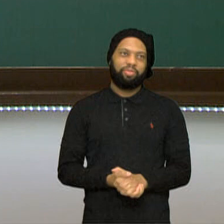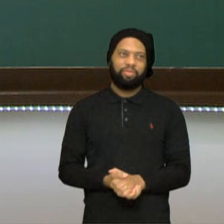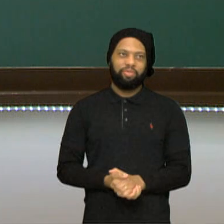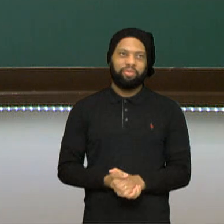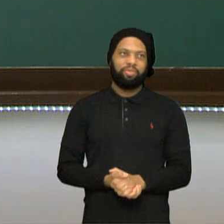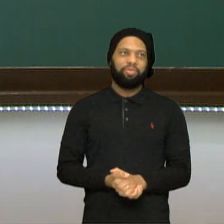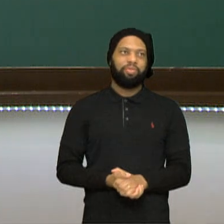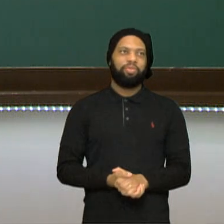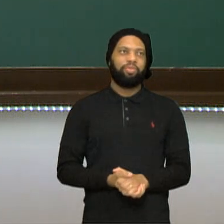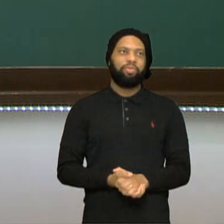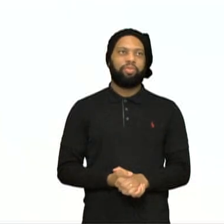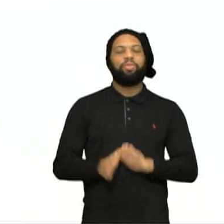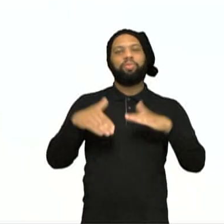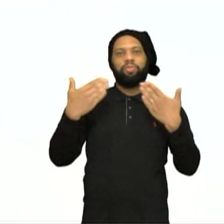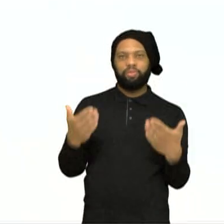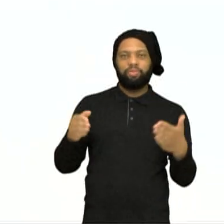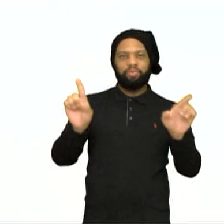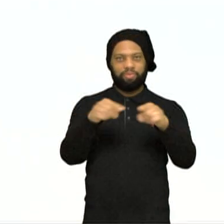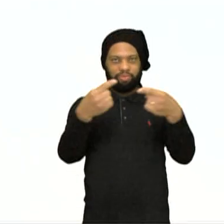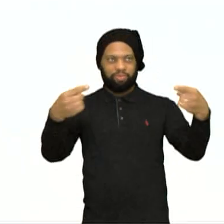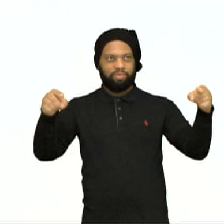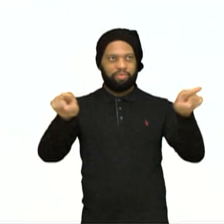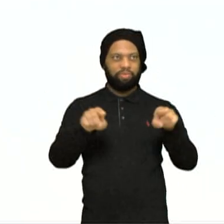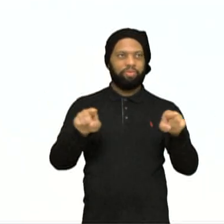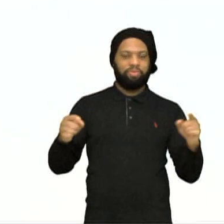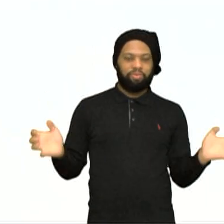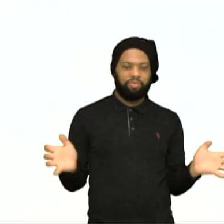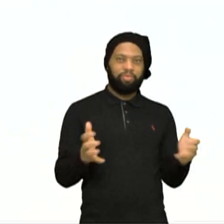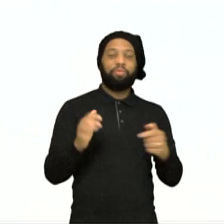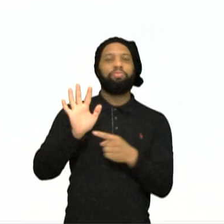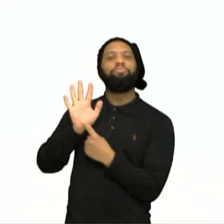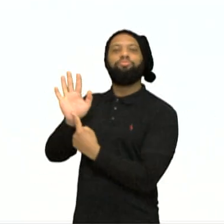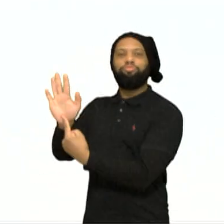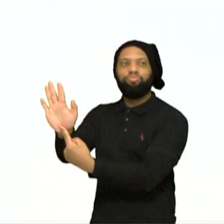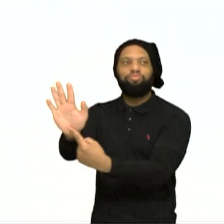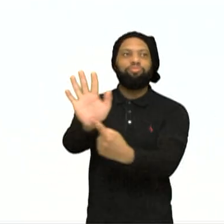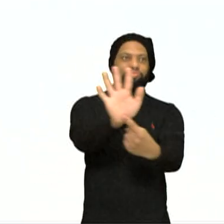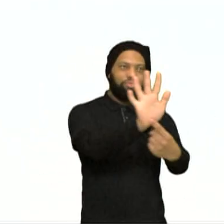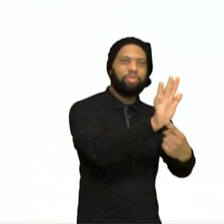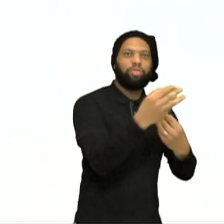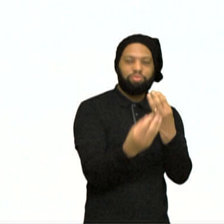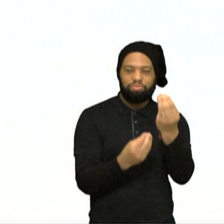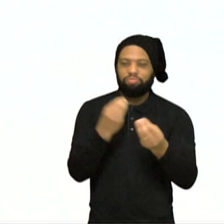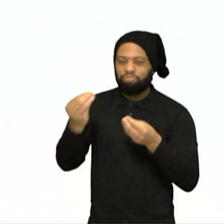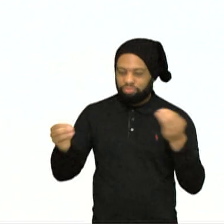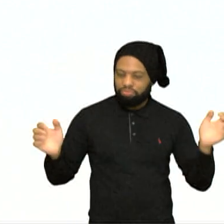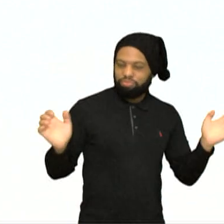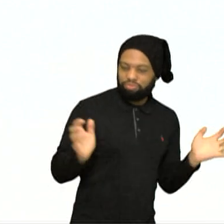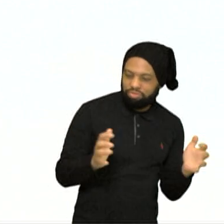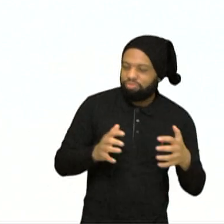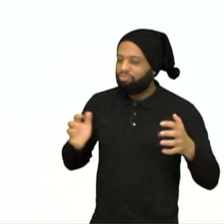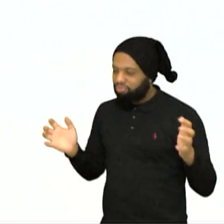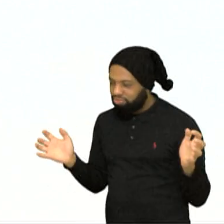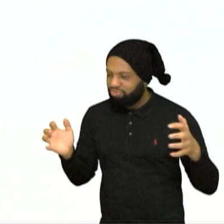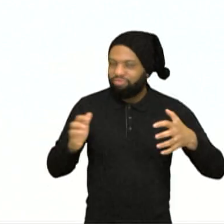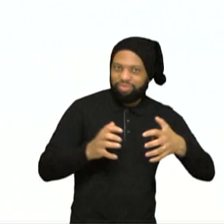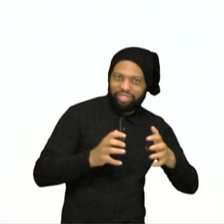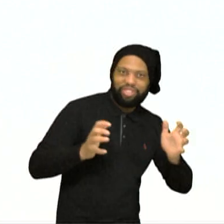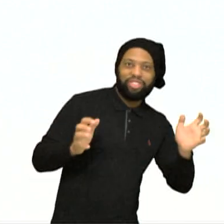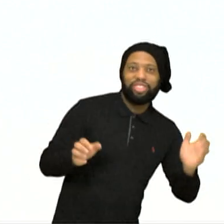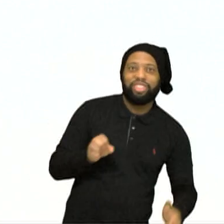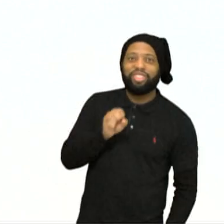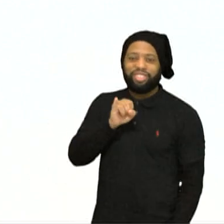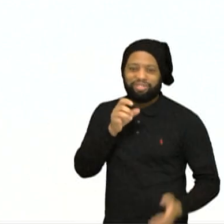Então, né, um trecho da música, né, do Baião de Dois. Então, eu vou mostrar pra vocês como se dança um baião.